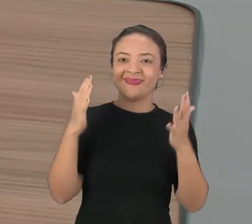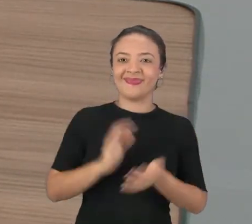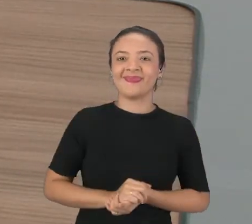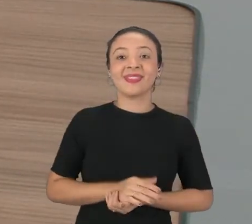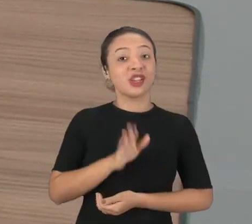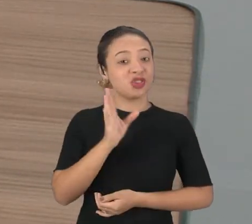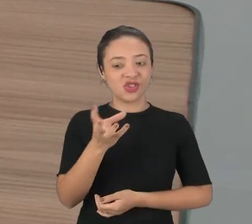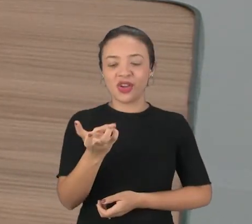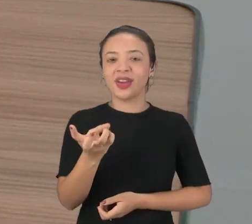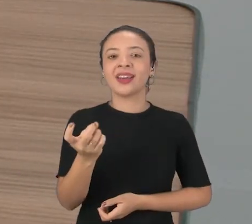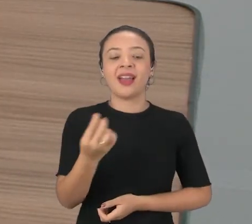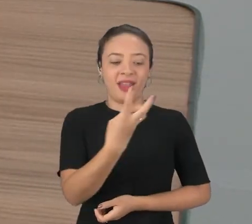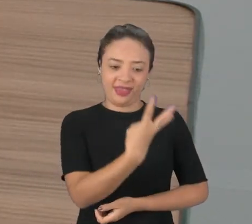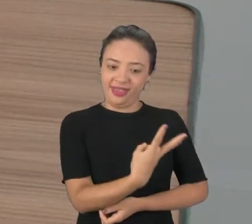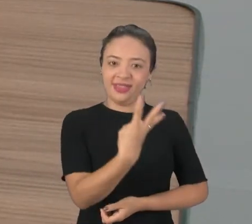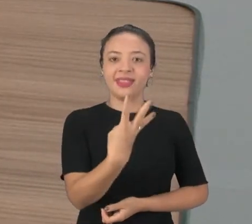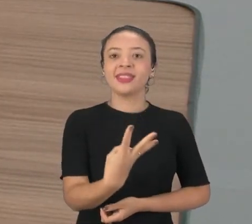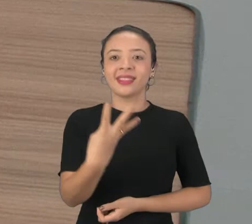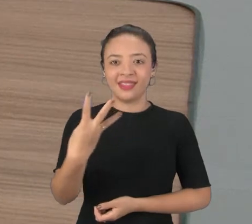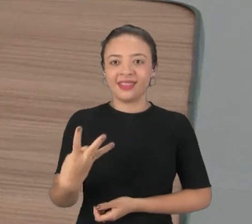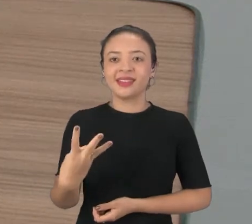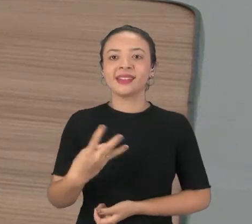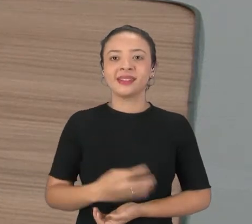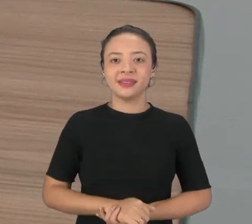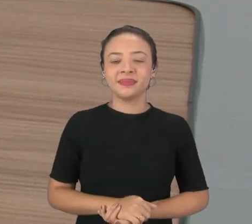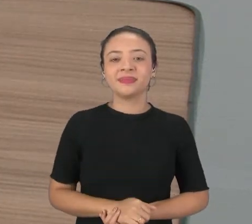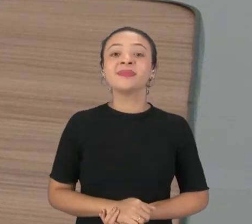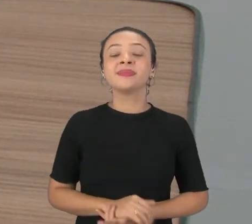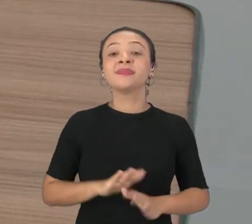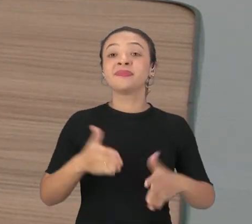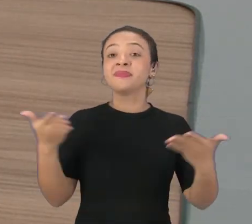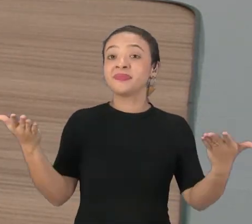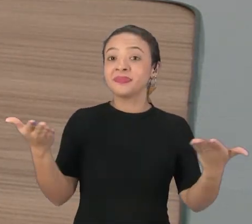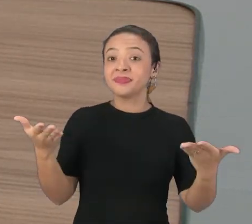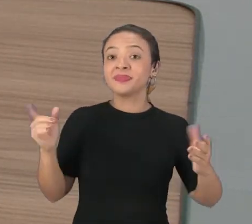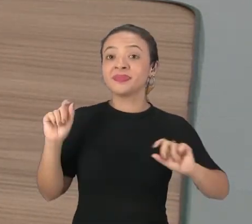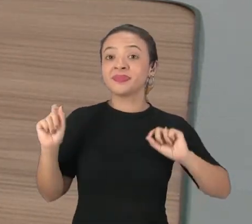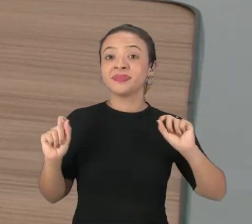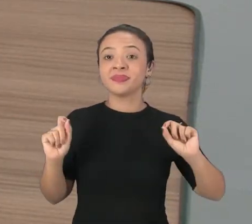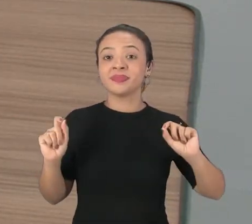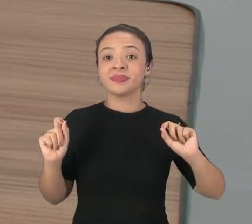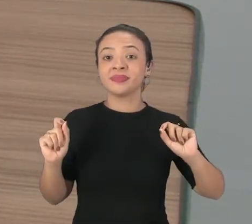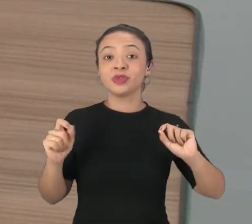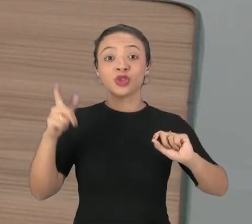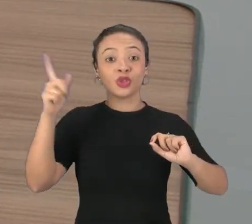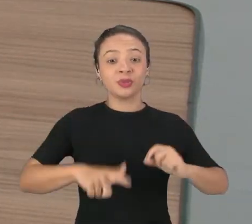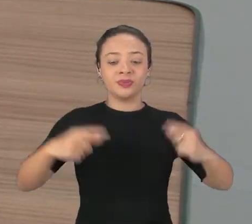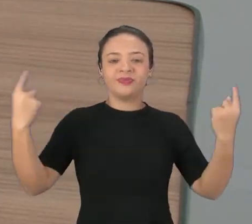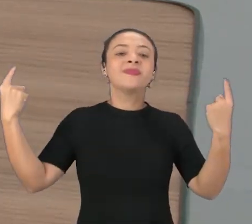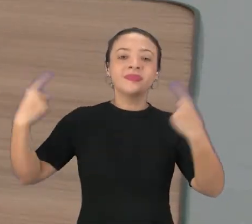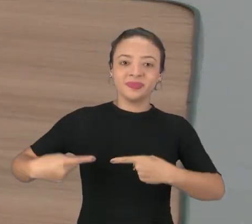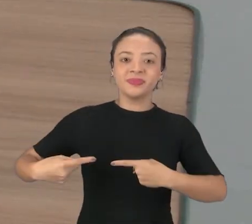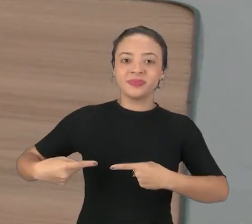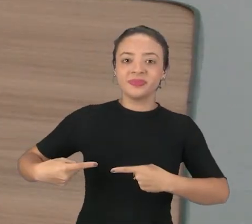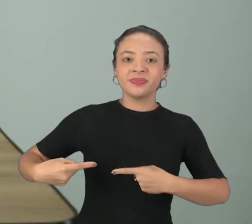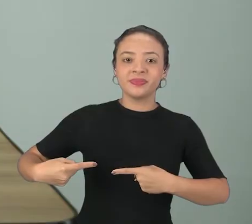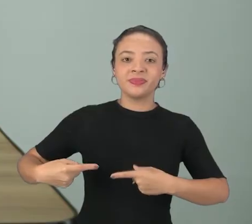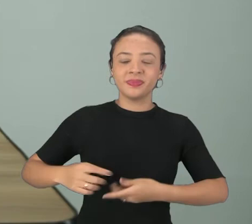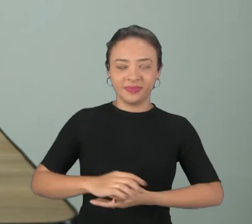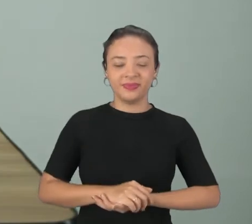bem realizamos a contagem de três em três agora vamos para mais um desafio